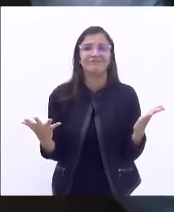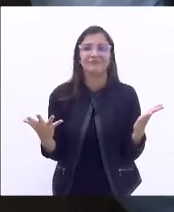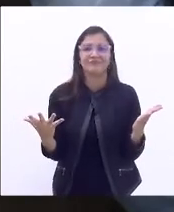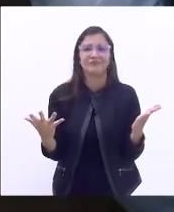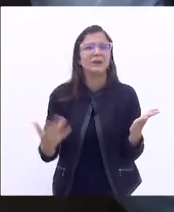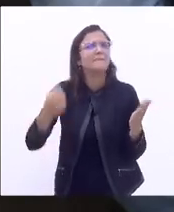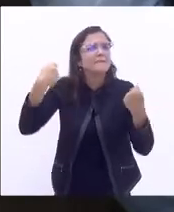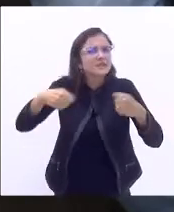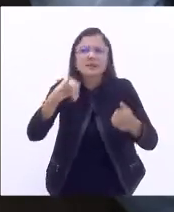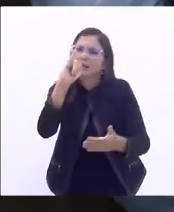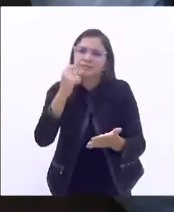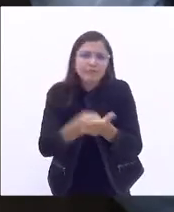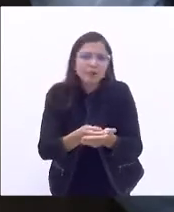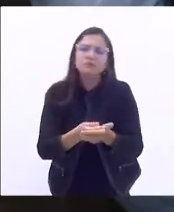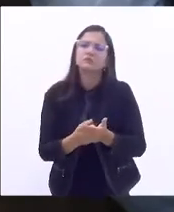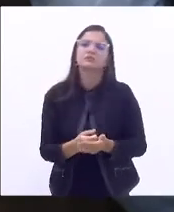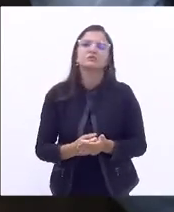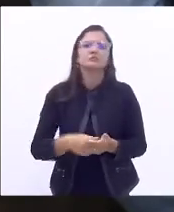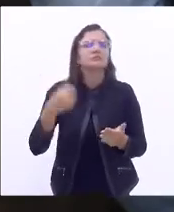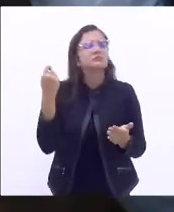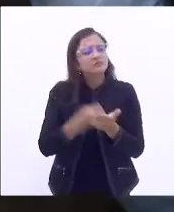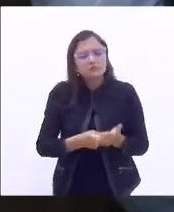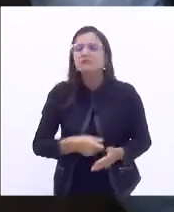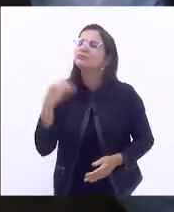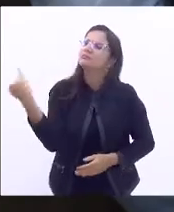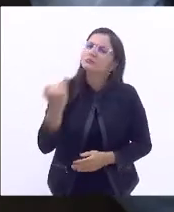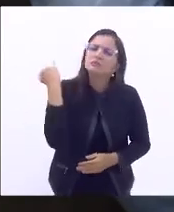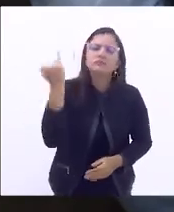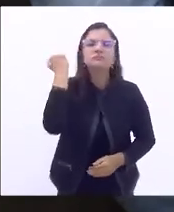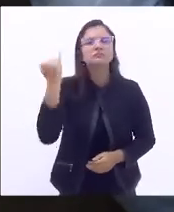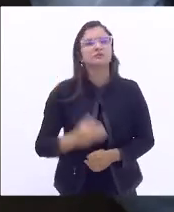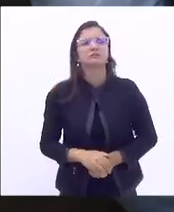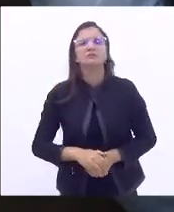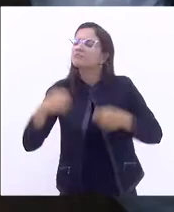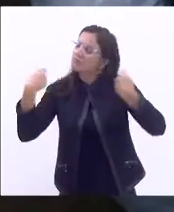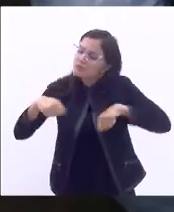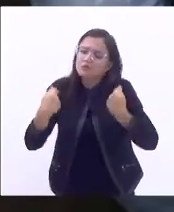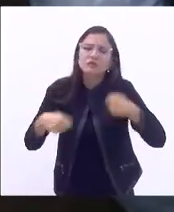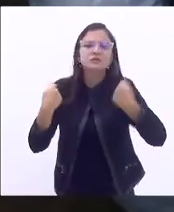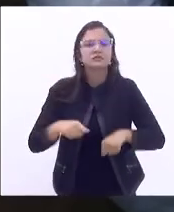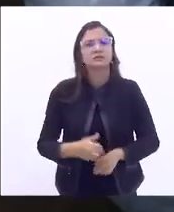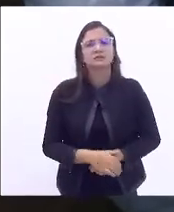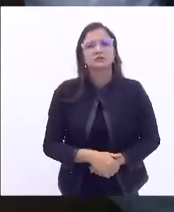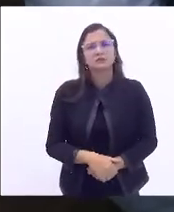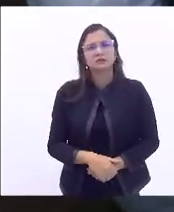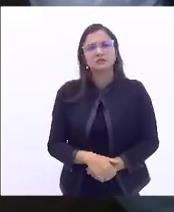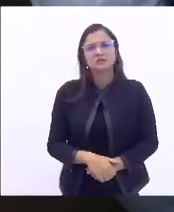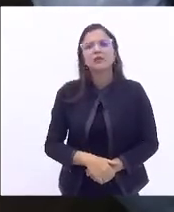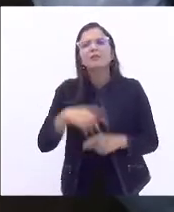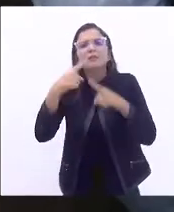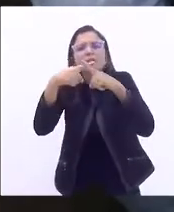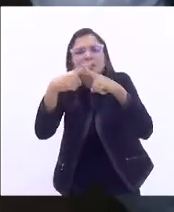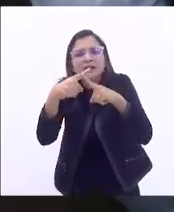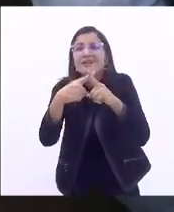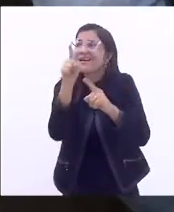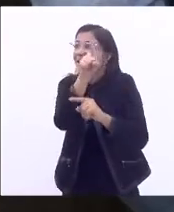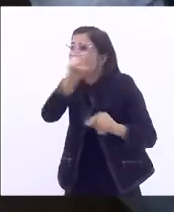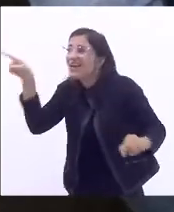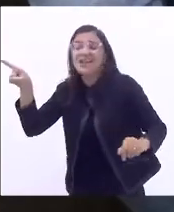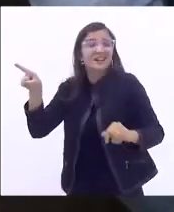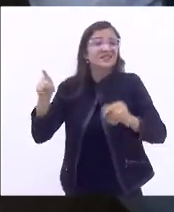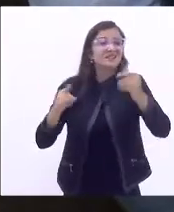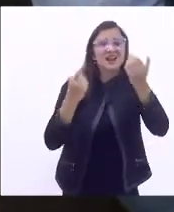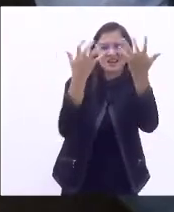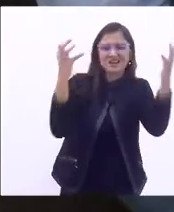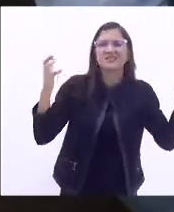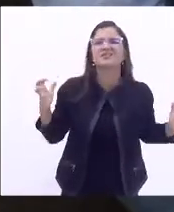sim, porque o pequeno, o médio, eles são obrigados a pagar imposto. E por que a siderúrgica, que destruiu toda a área de manguezal